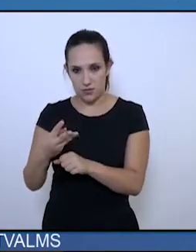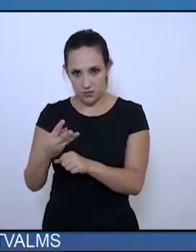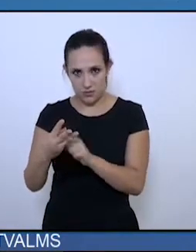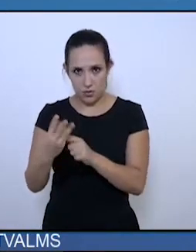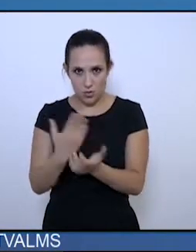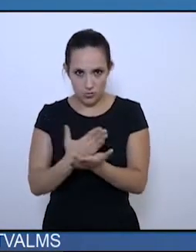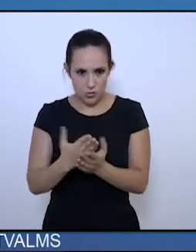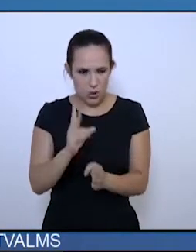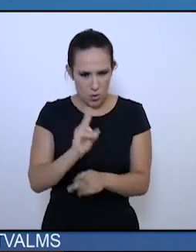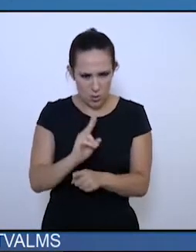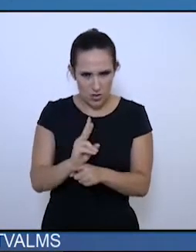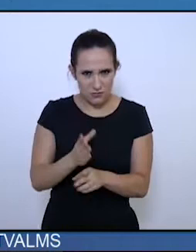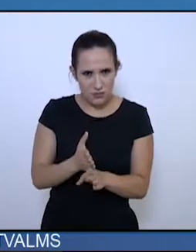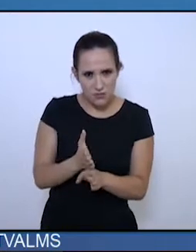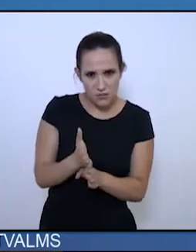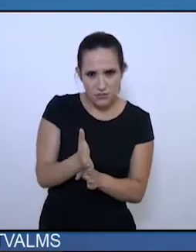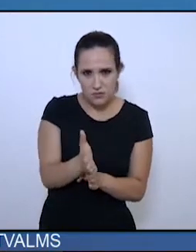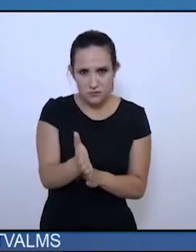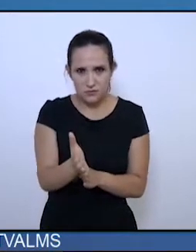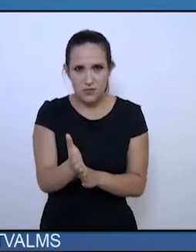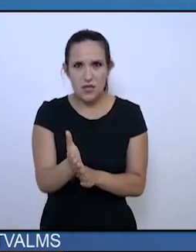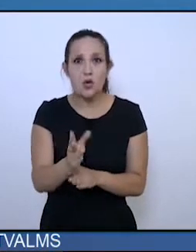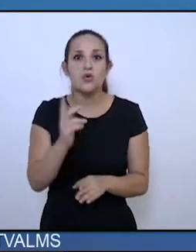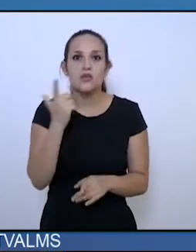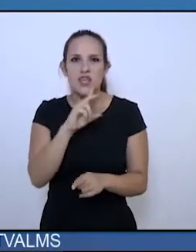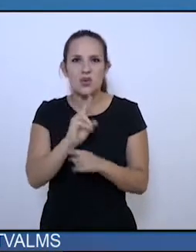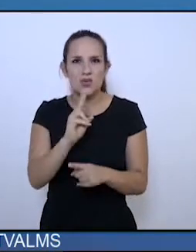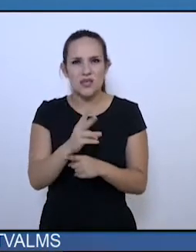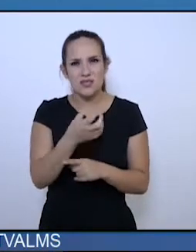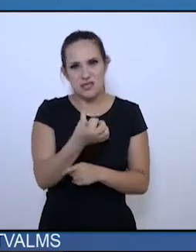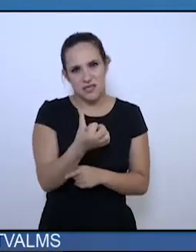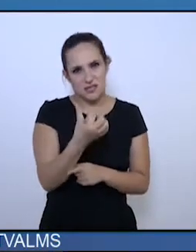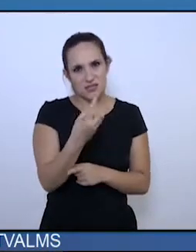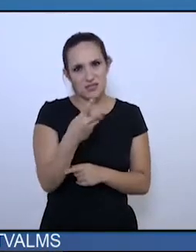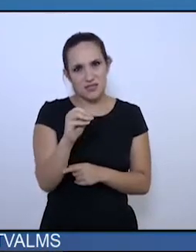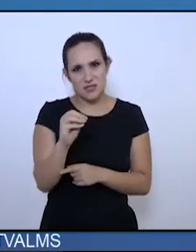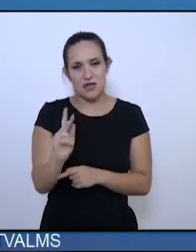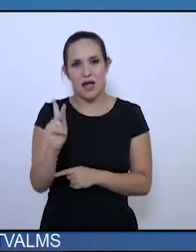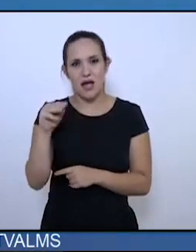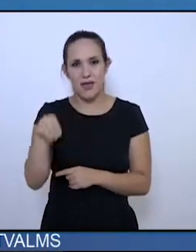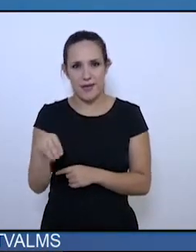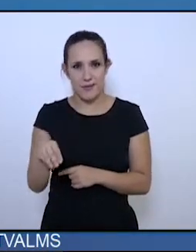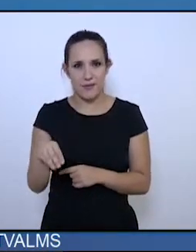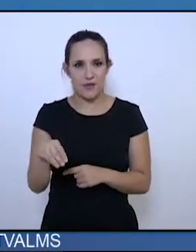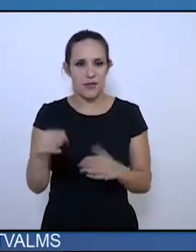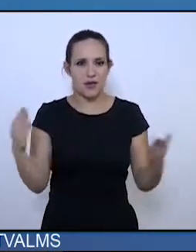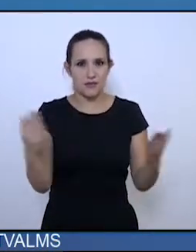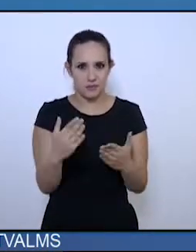atualmente cobre uma extensão de 650 quilômetros da fronteira do Estado nos limites